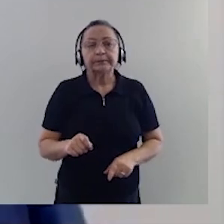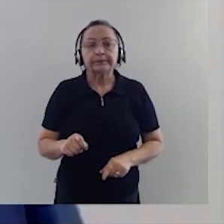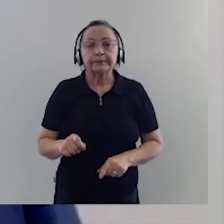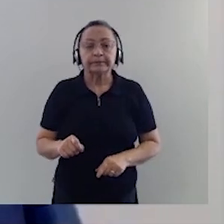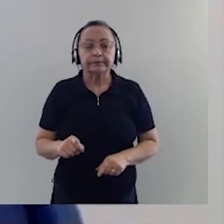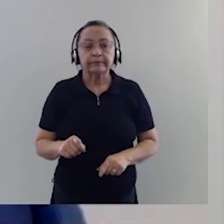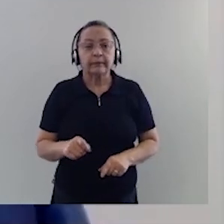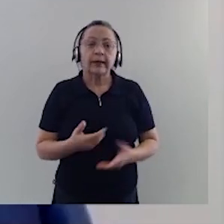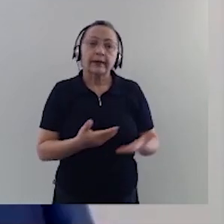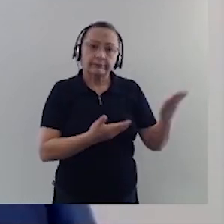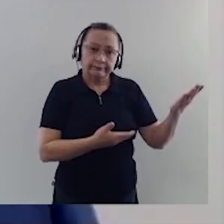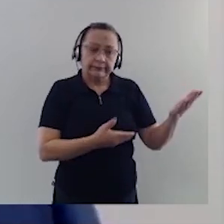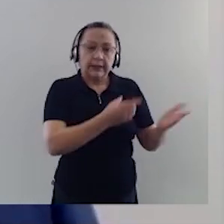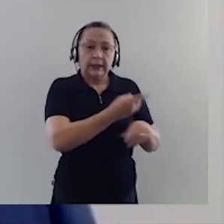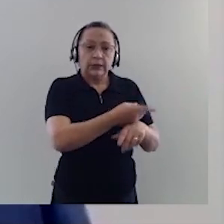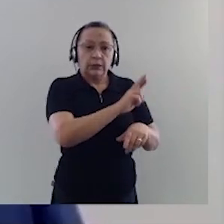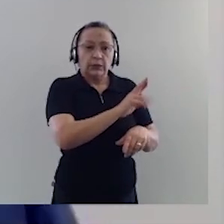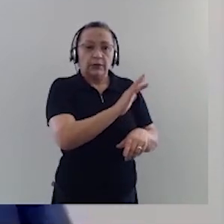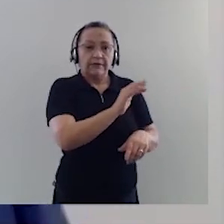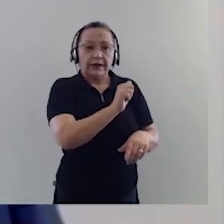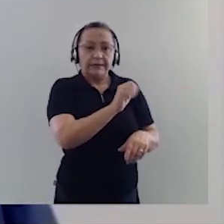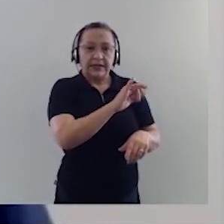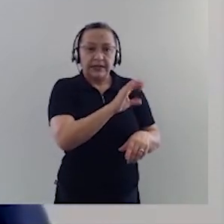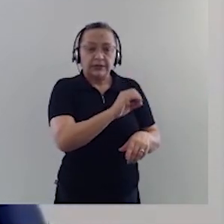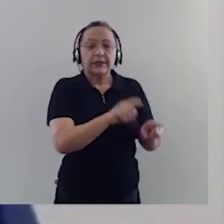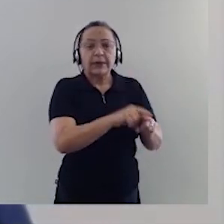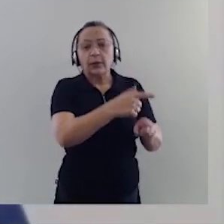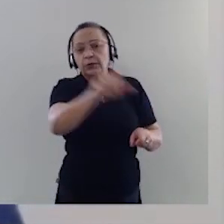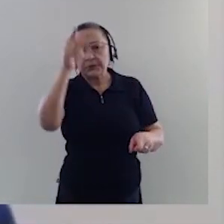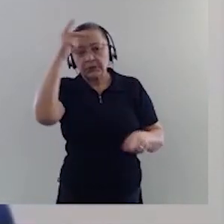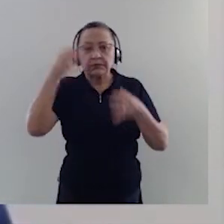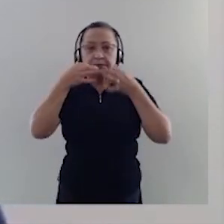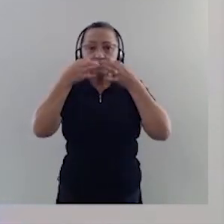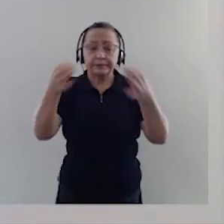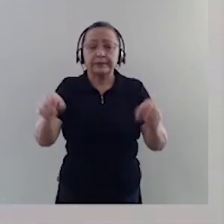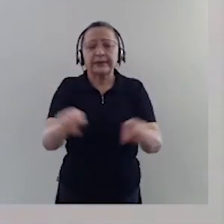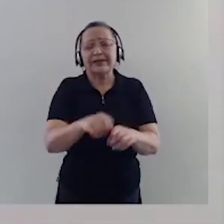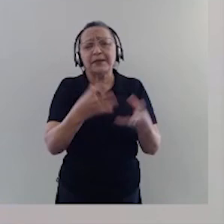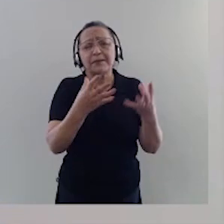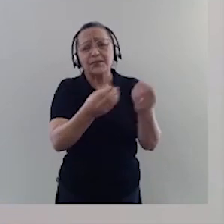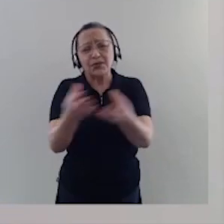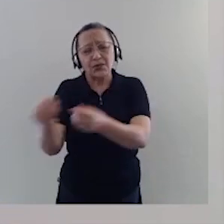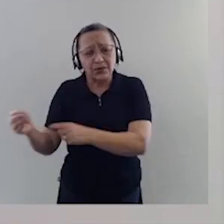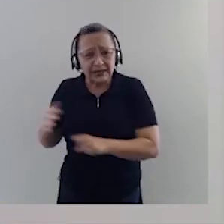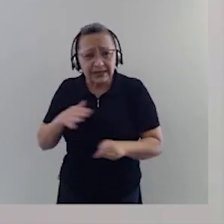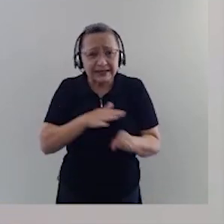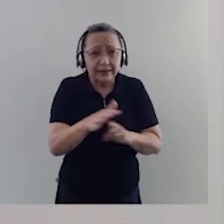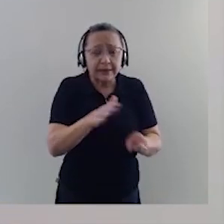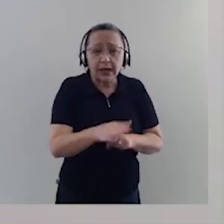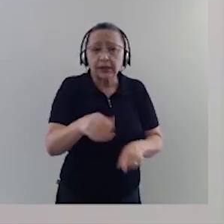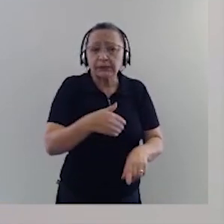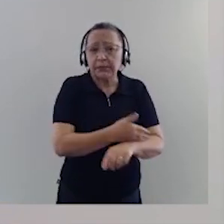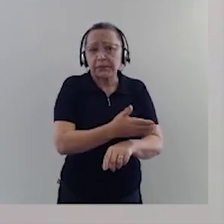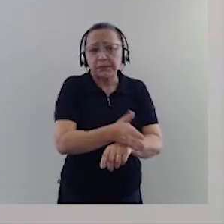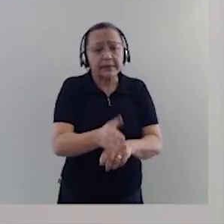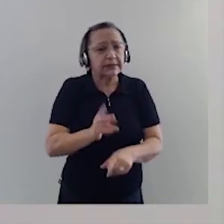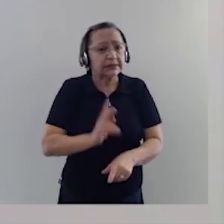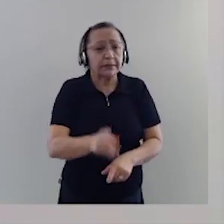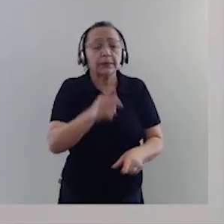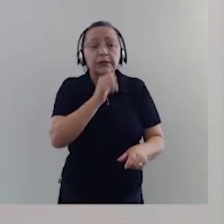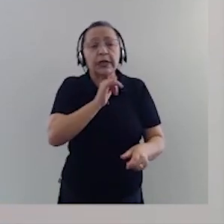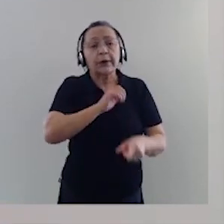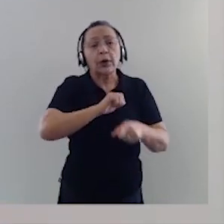doutor Fabrício e aqueles que nos acompanham, nas demandas mais frequentes, como é o caso de locação não